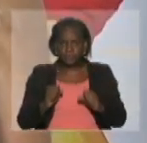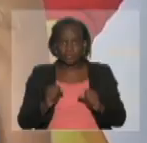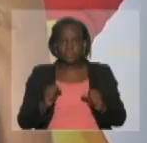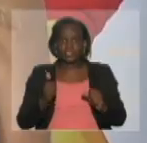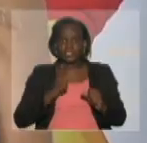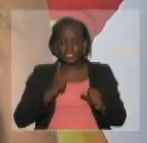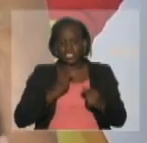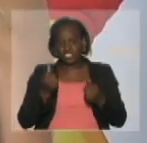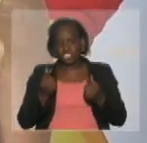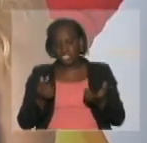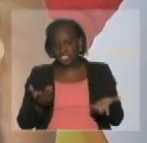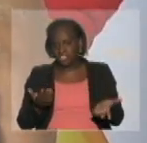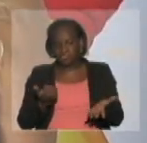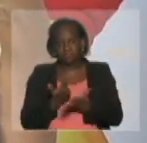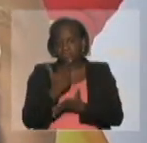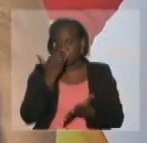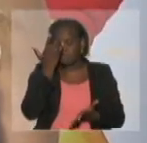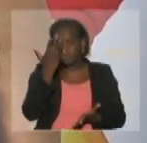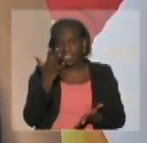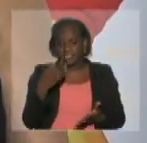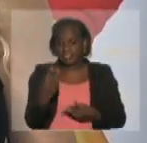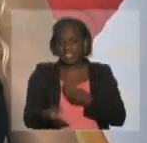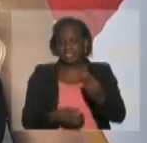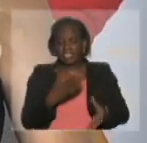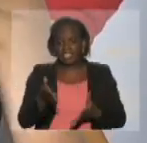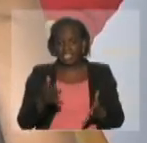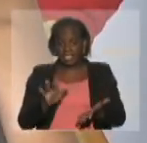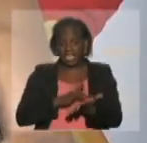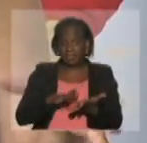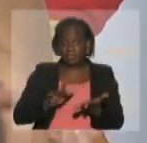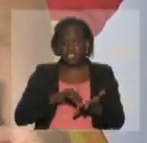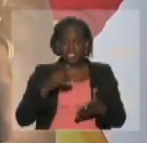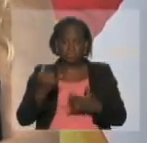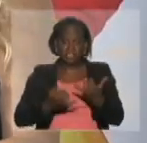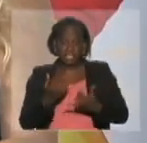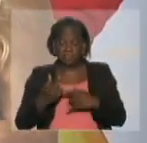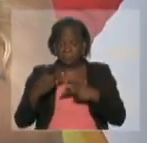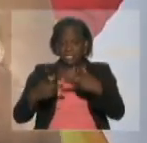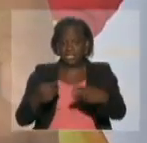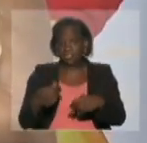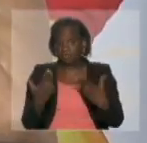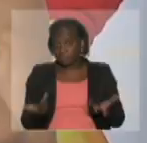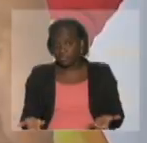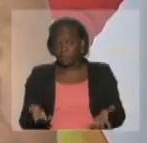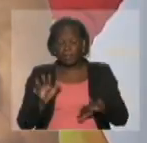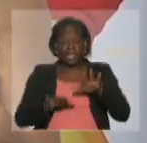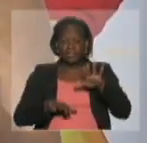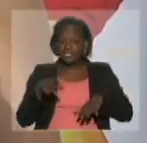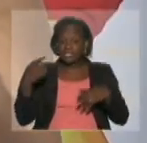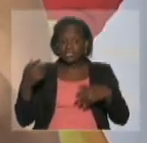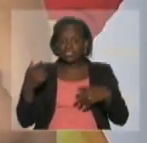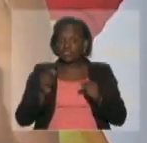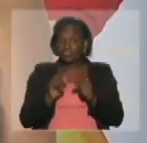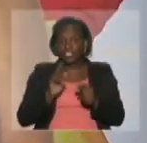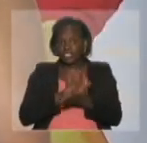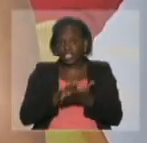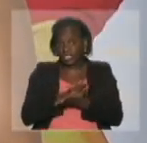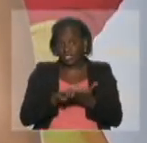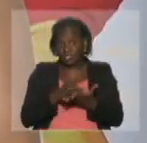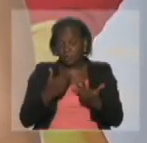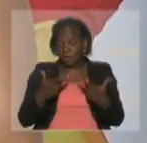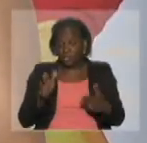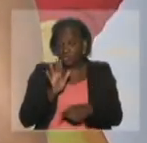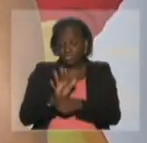uma grana e tal, tudo vem muito dado para a criança. Então, toma aqui o seu tablet, toma aqui o seu brinquedo, olha o presente que você ganhou. E às vezes não necessariamente você fez alguma coisa